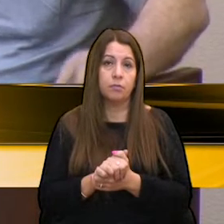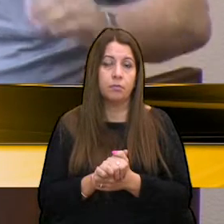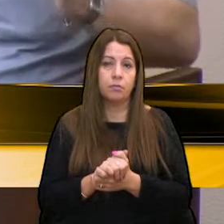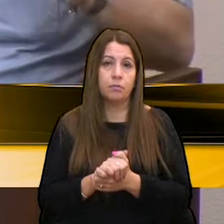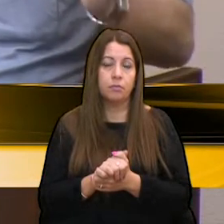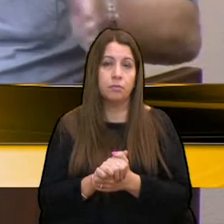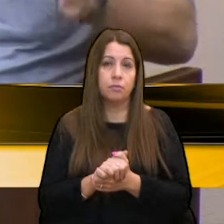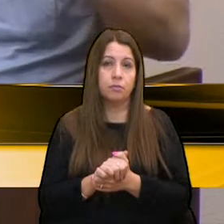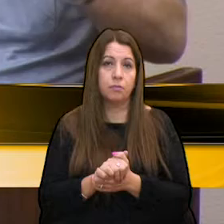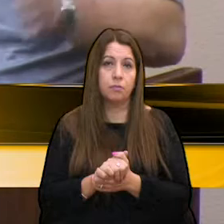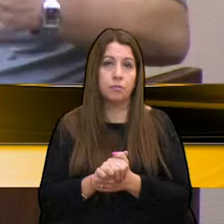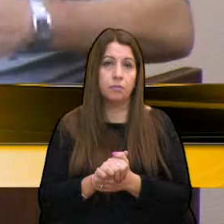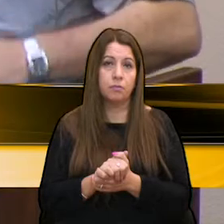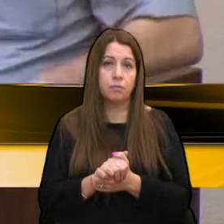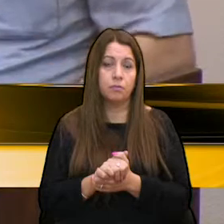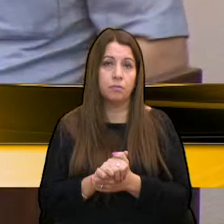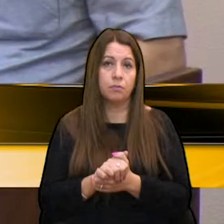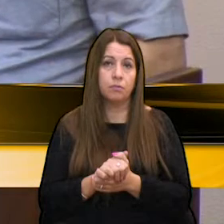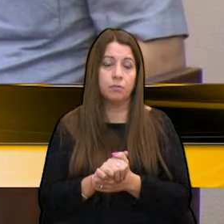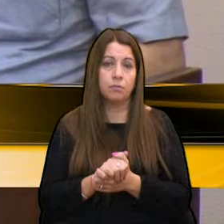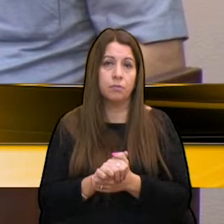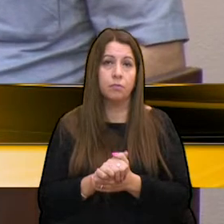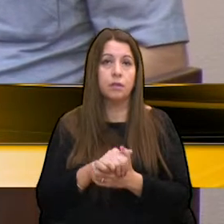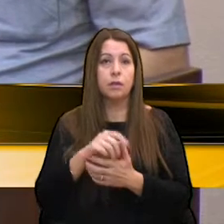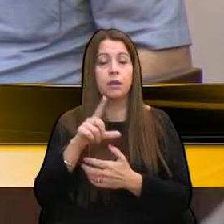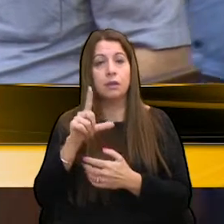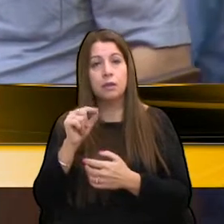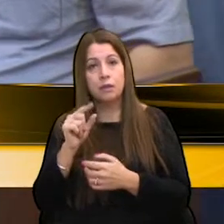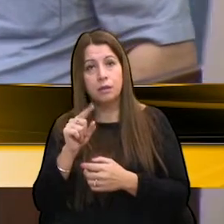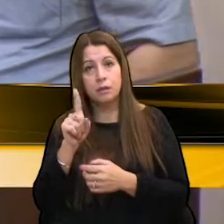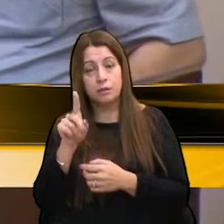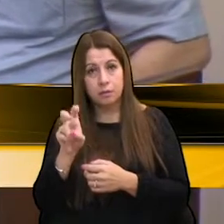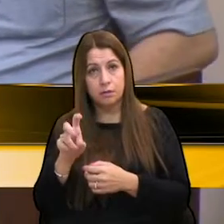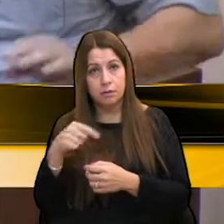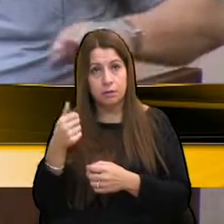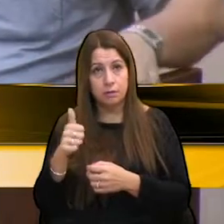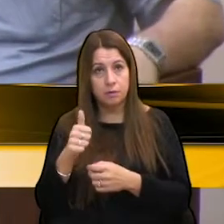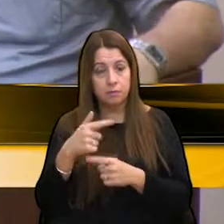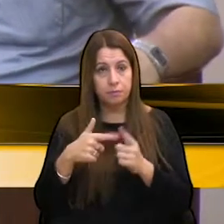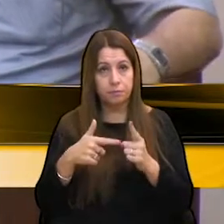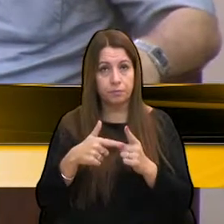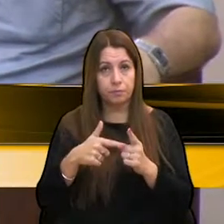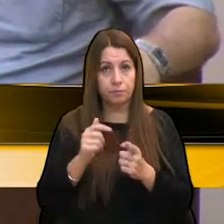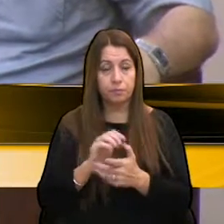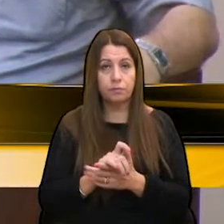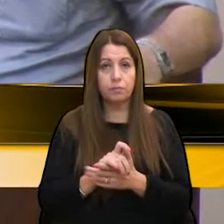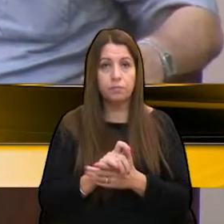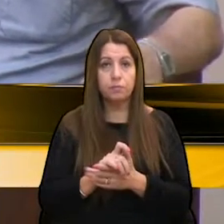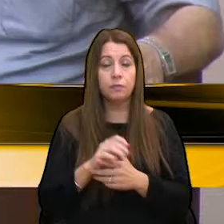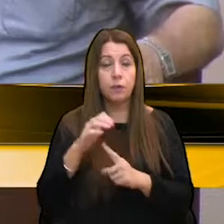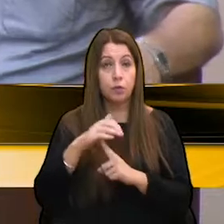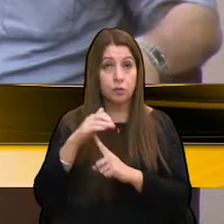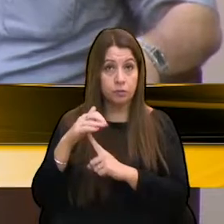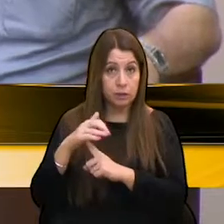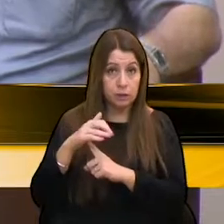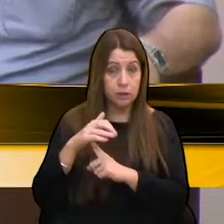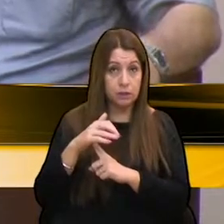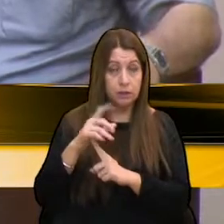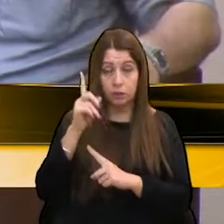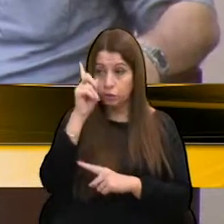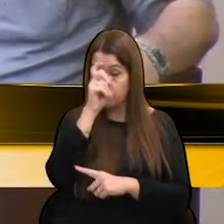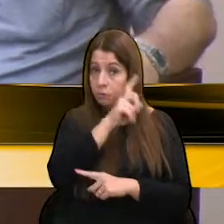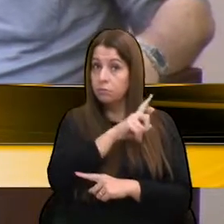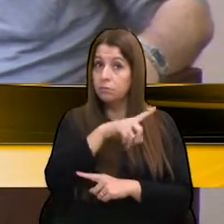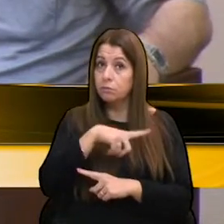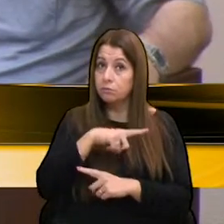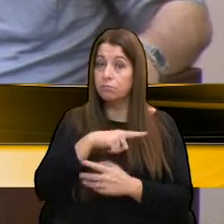das 10, isso continua das 6 da manhã às 10 e depois das 10h15 às 11h30. Então, os feirantes, a